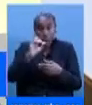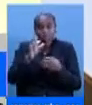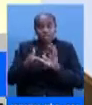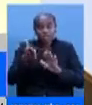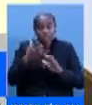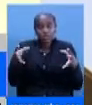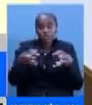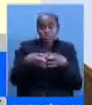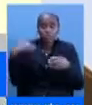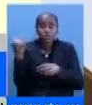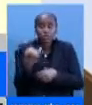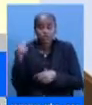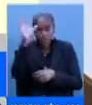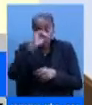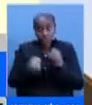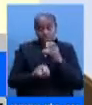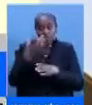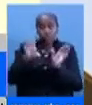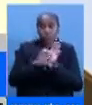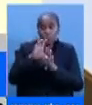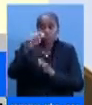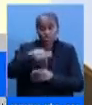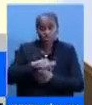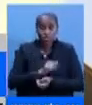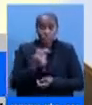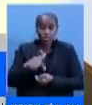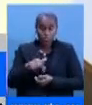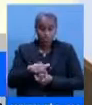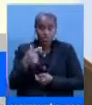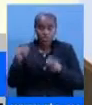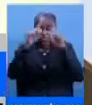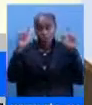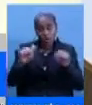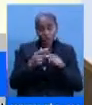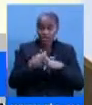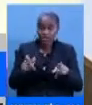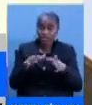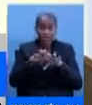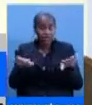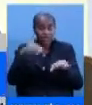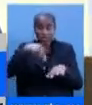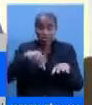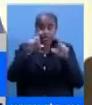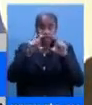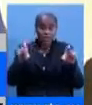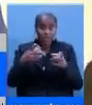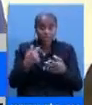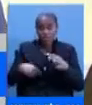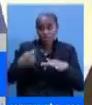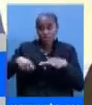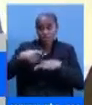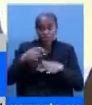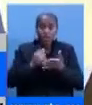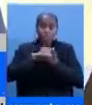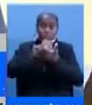as instituições do Governo para criarmos as condições. Hoje temos um quadro diferente, nomeadamente a nível da Pró-Empresa, temos recursos para